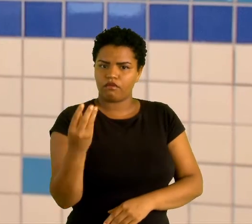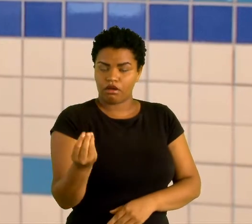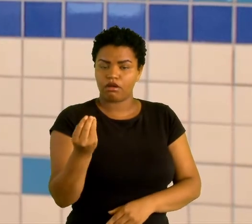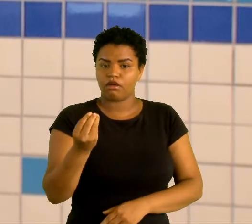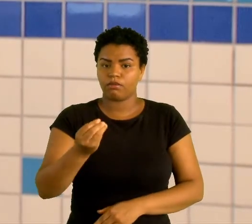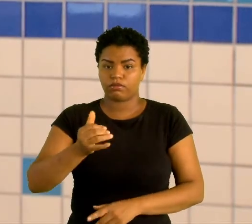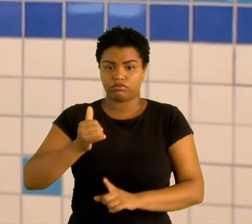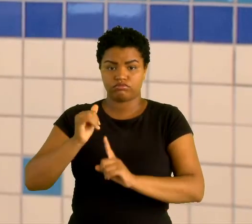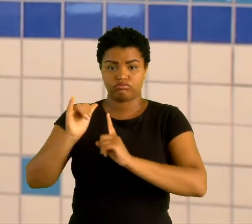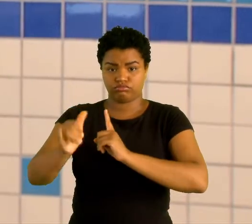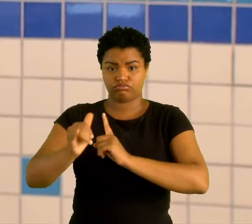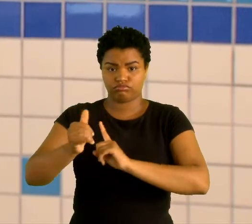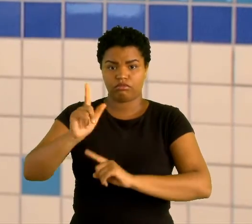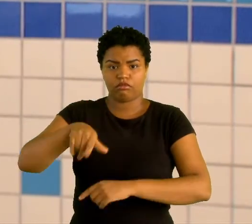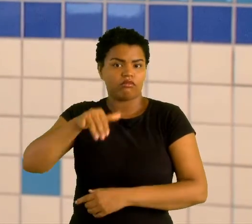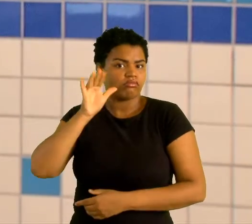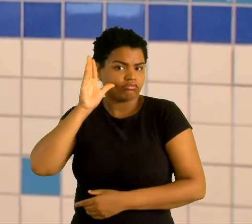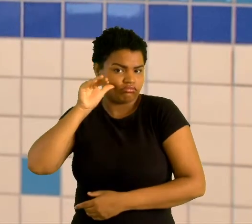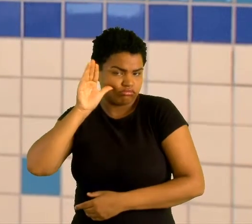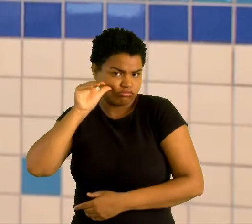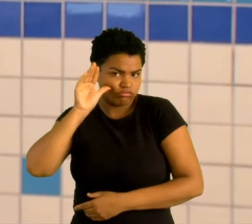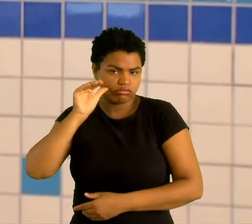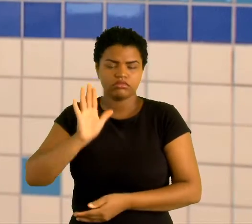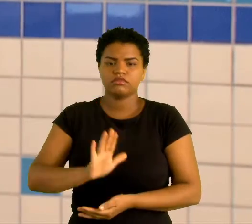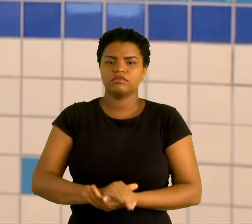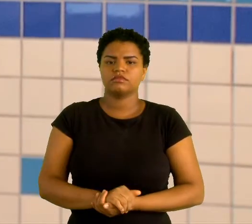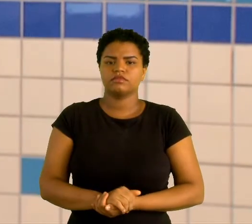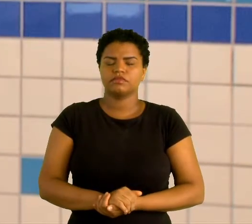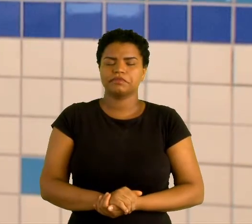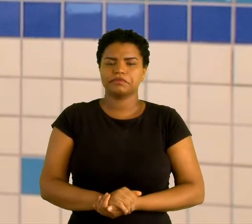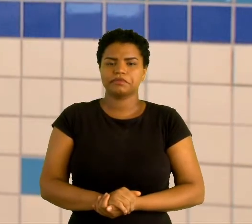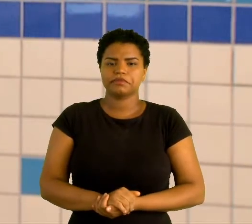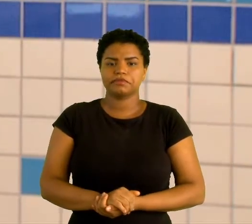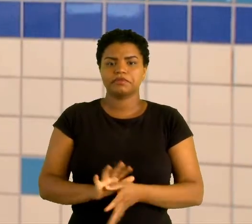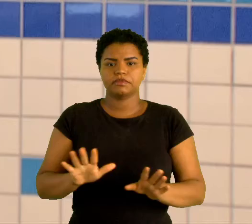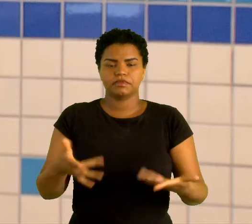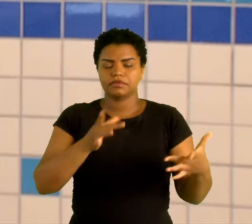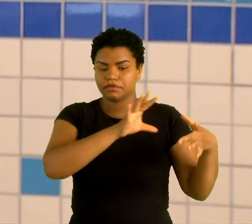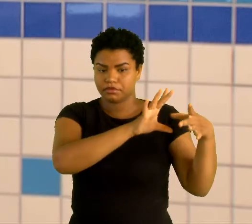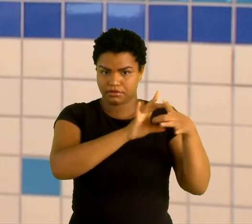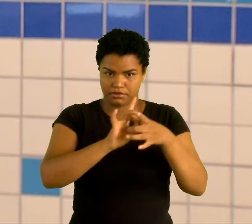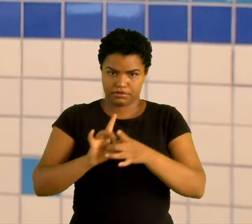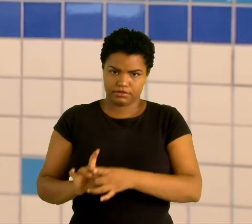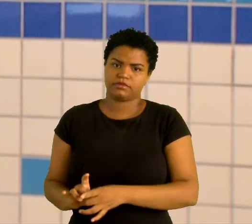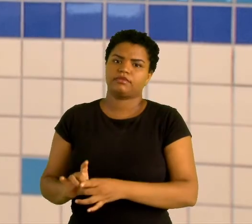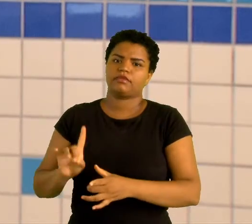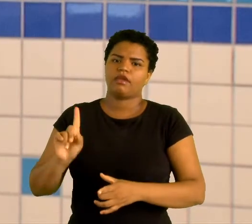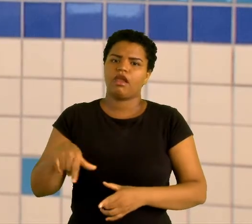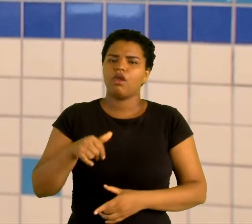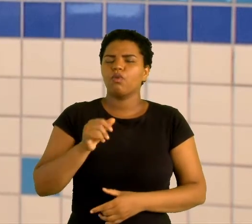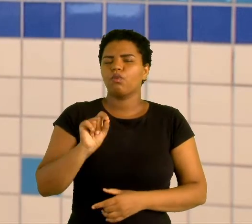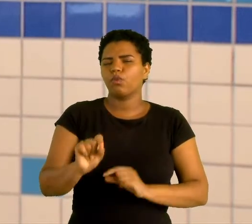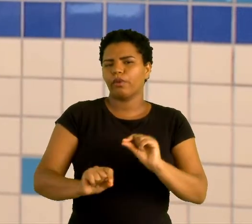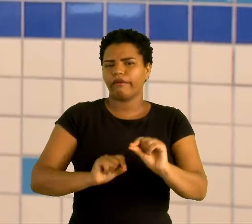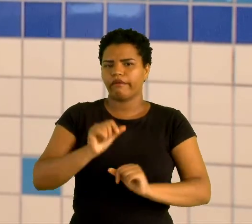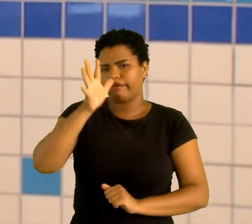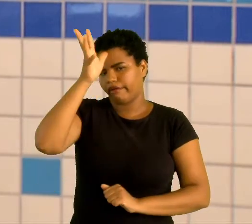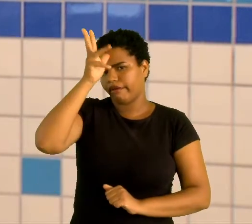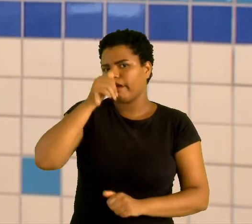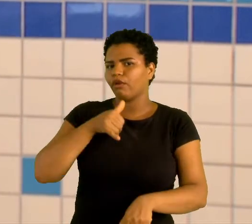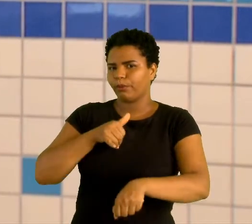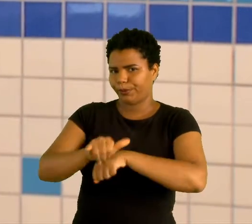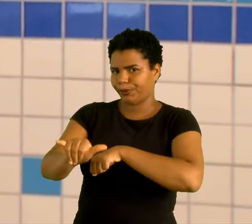narrador observador e, nesse caso, o enredo é o galo que engana a